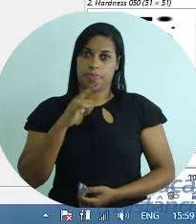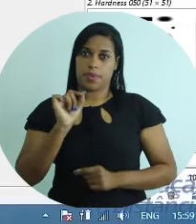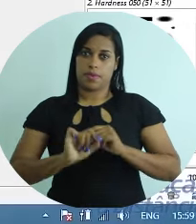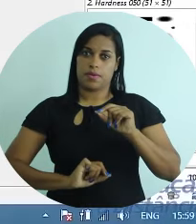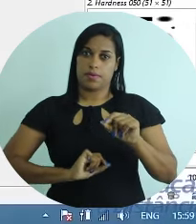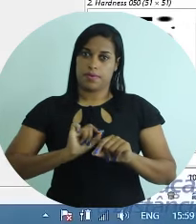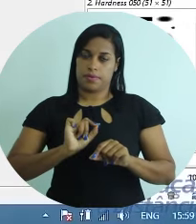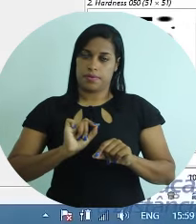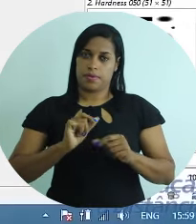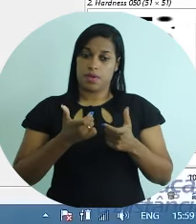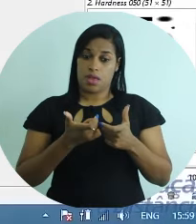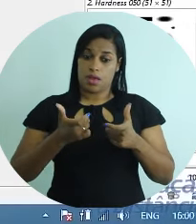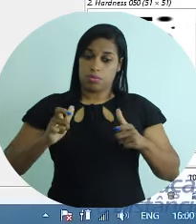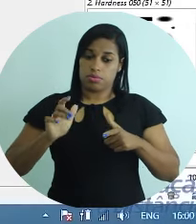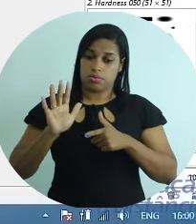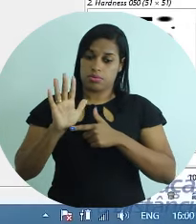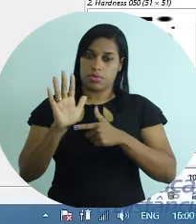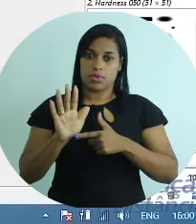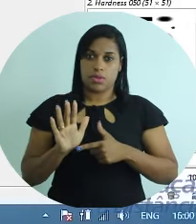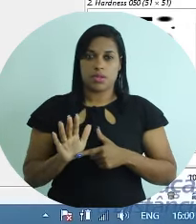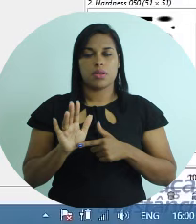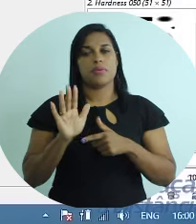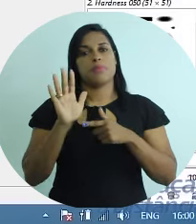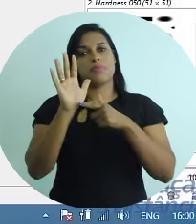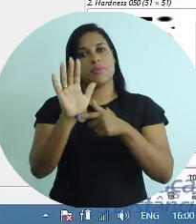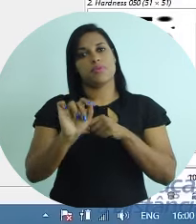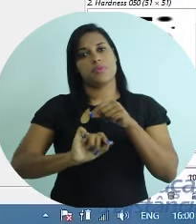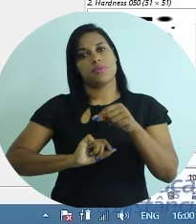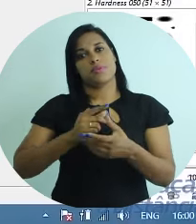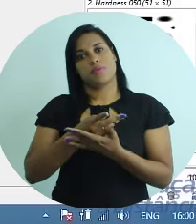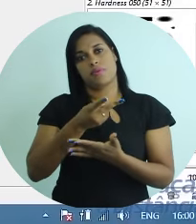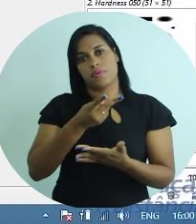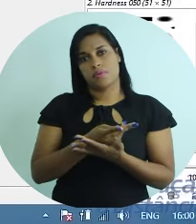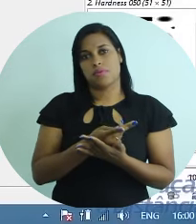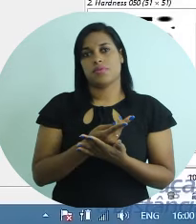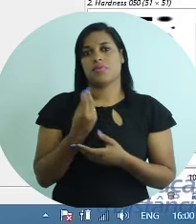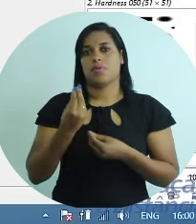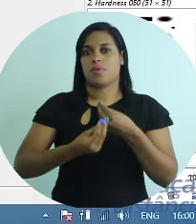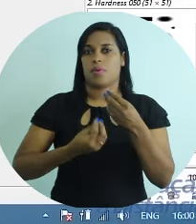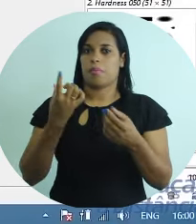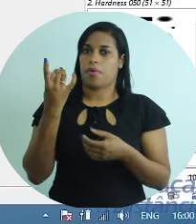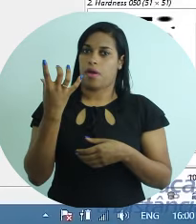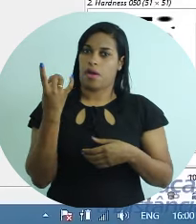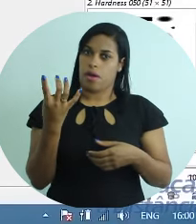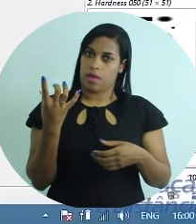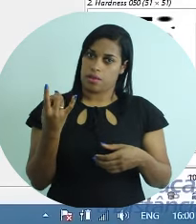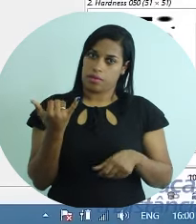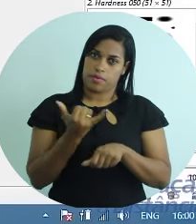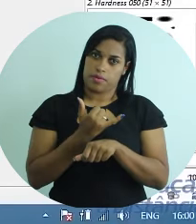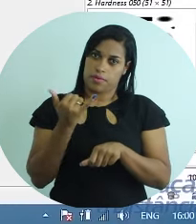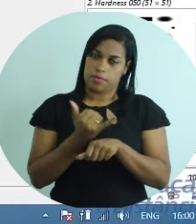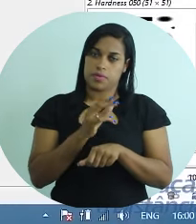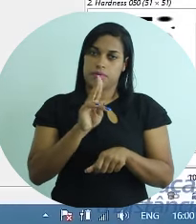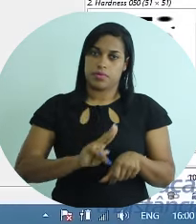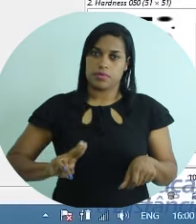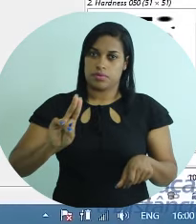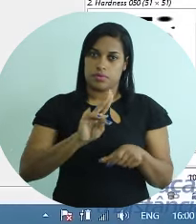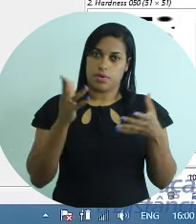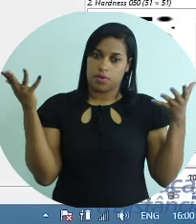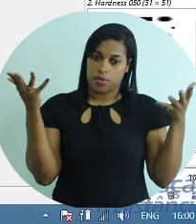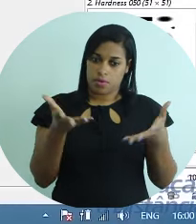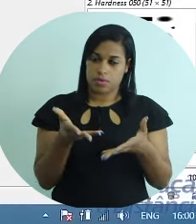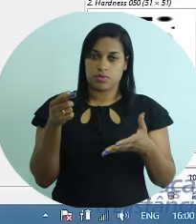um grande painel que mostra o que vai acontecer ou como é que funciona cada uma dessas ferramentas que nós vamos usar aqui no GIMP.